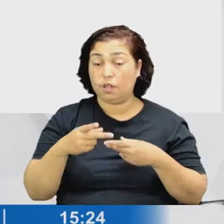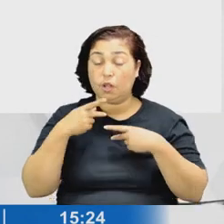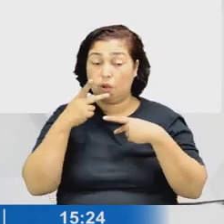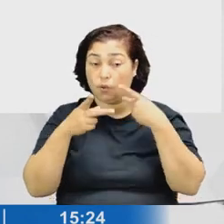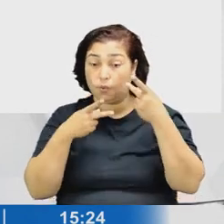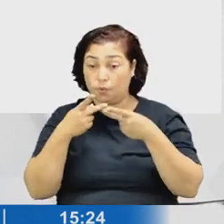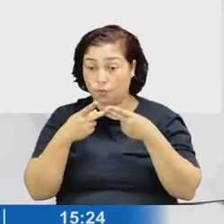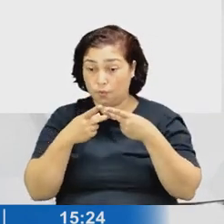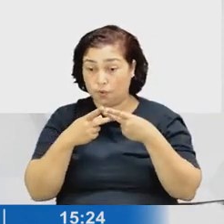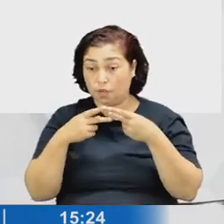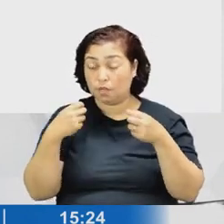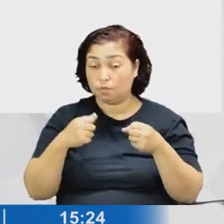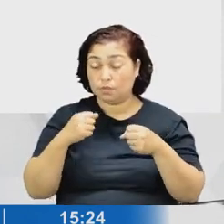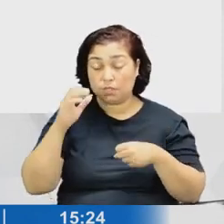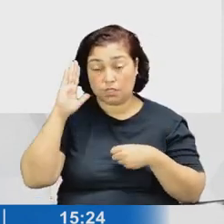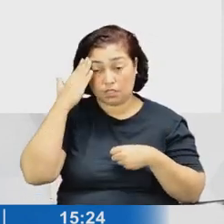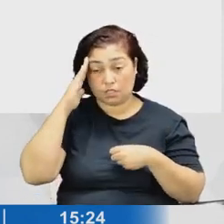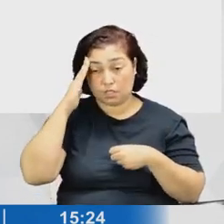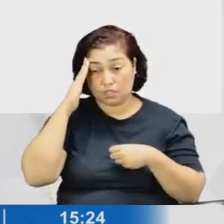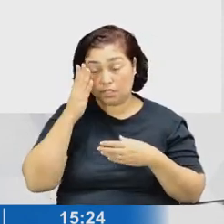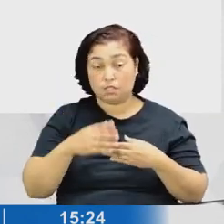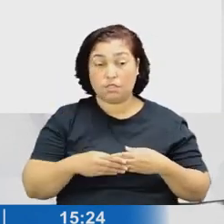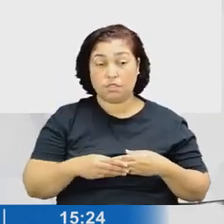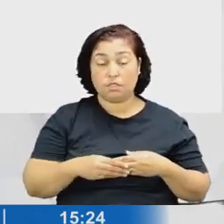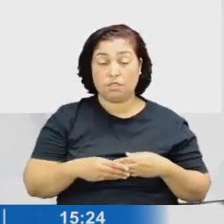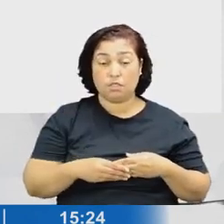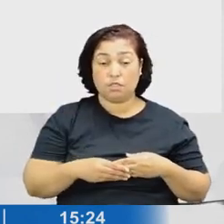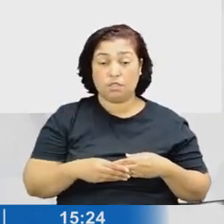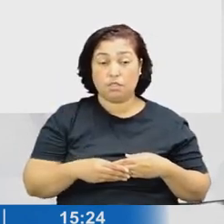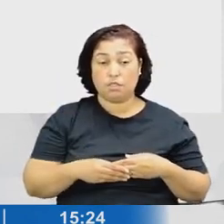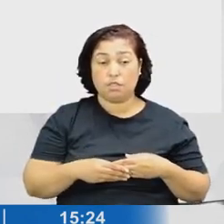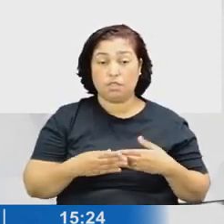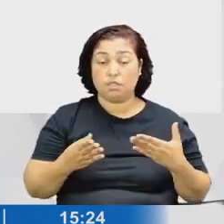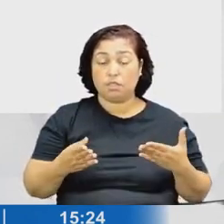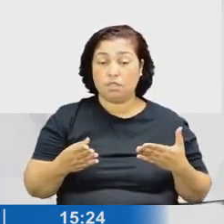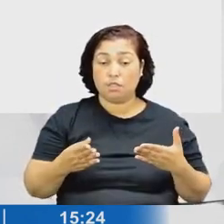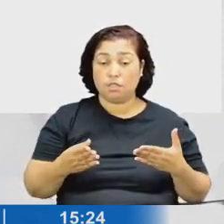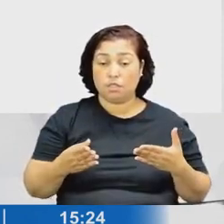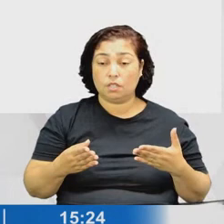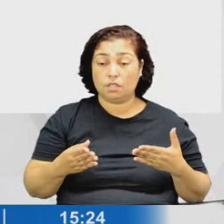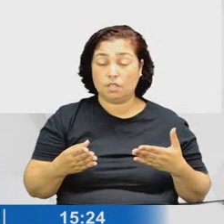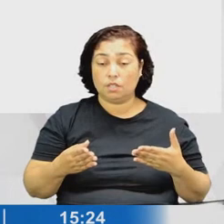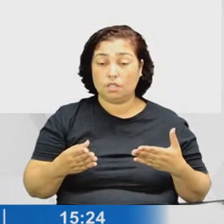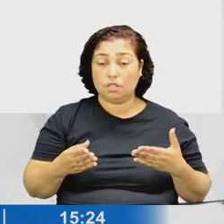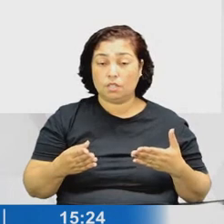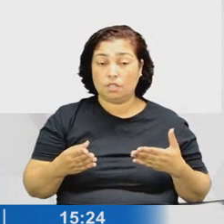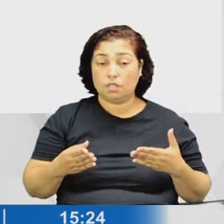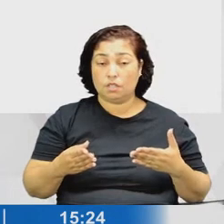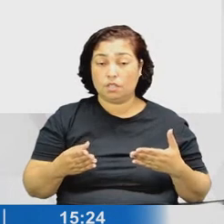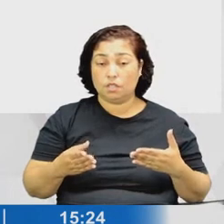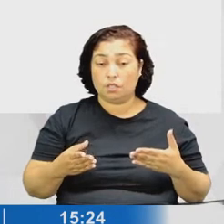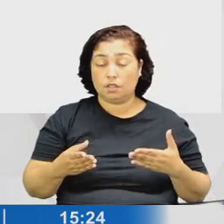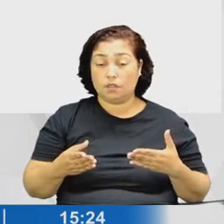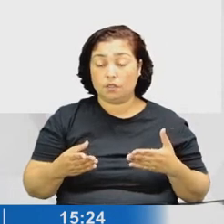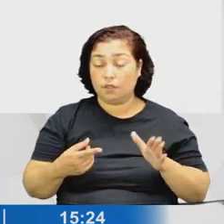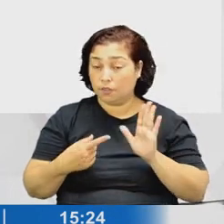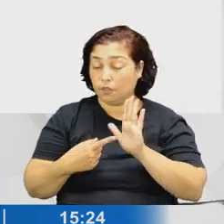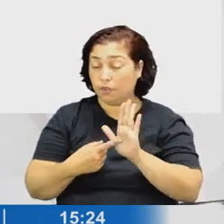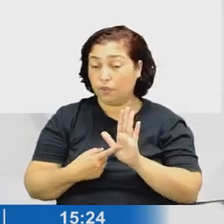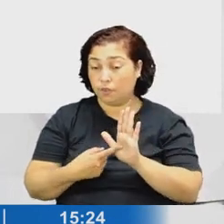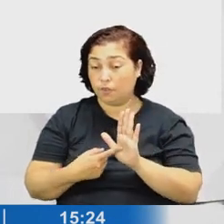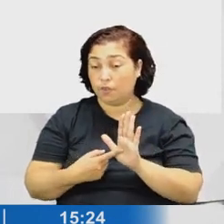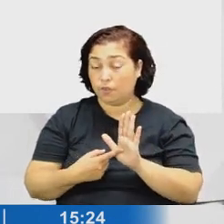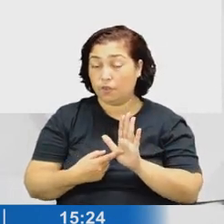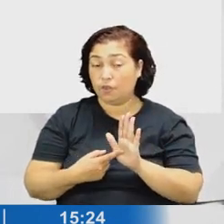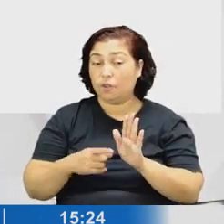Então tem que entender por exemplo o Parlamento estava comentando ali ah a galera fica ali mais 100 pessoas me xingando de fascista não sei quê então tem que pegar esse eh